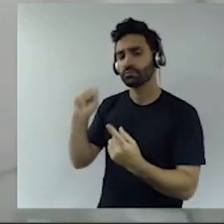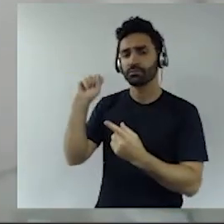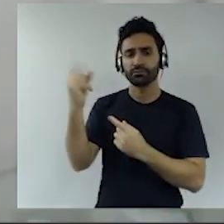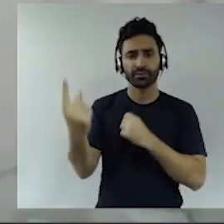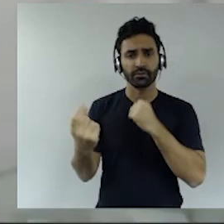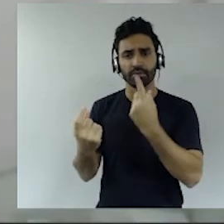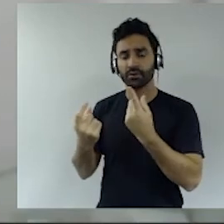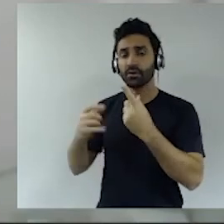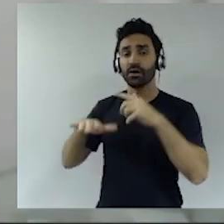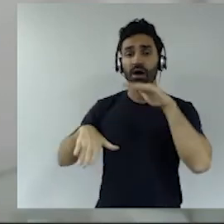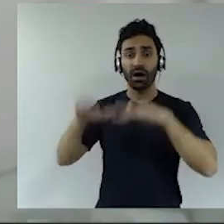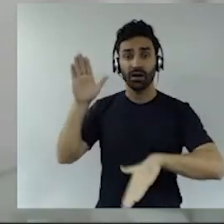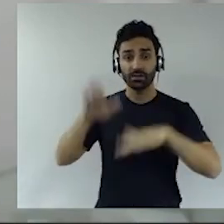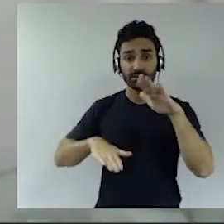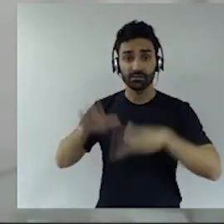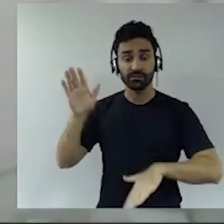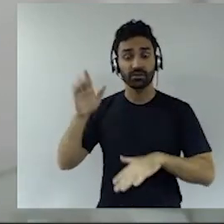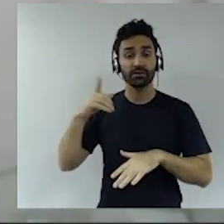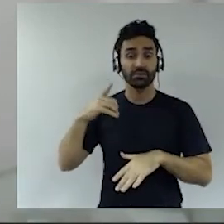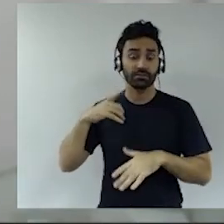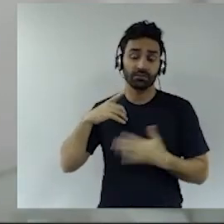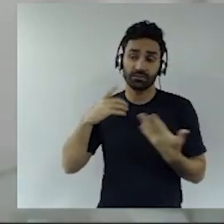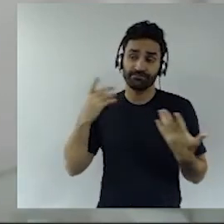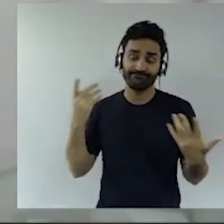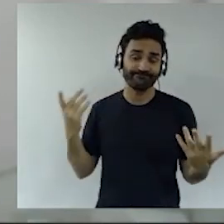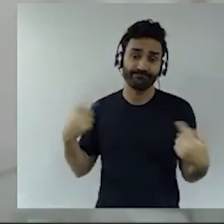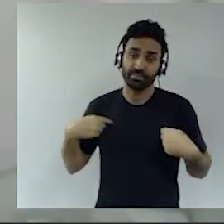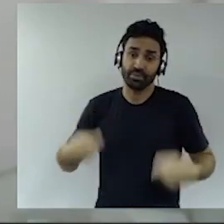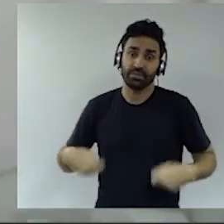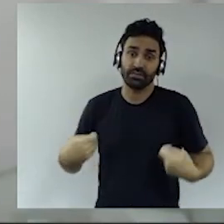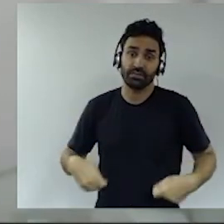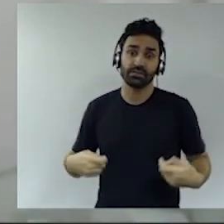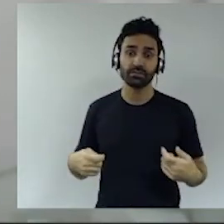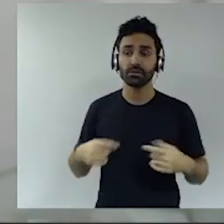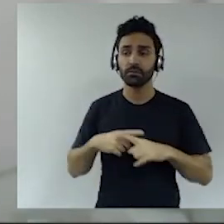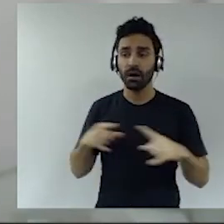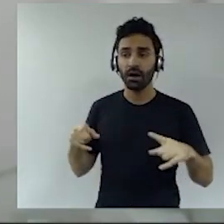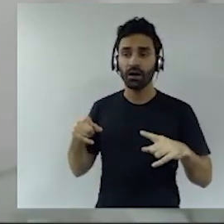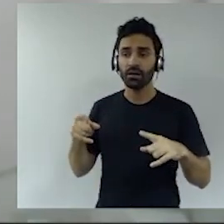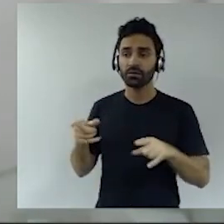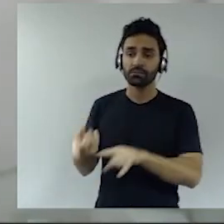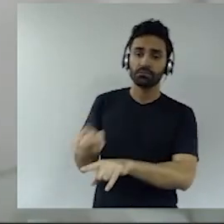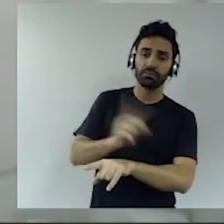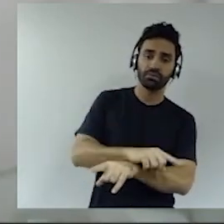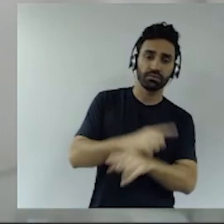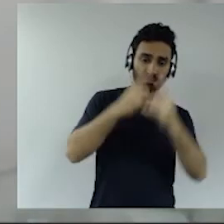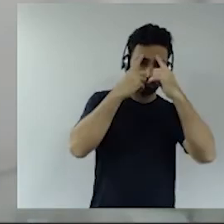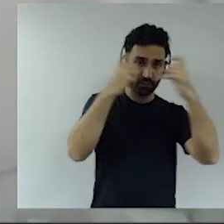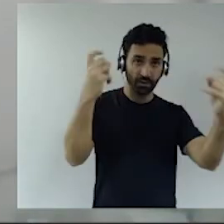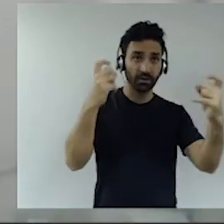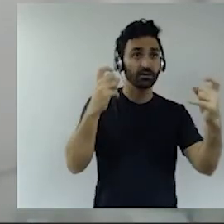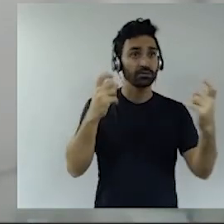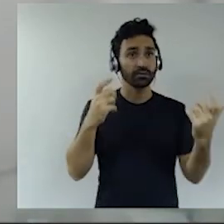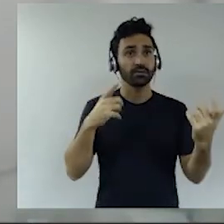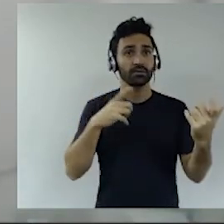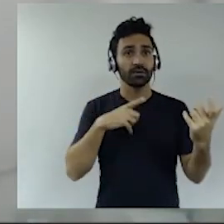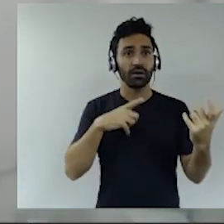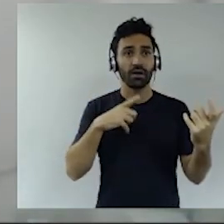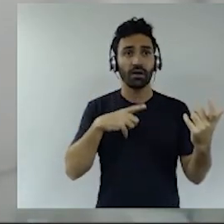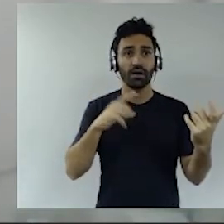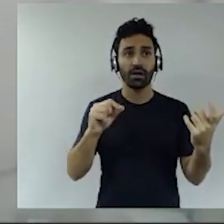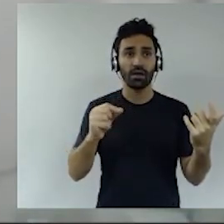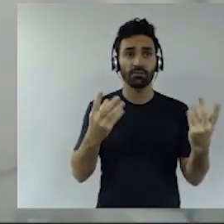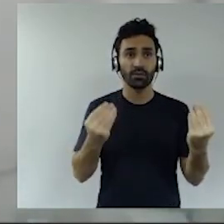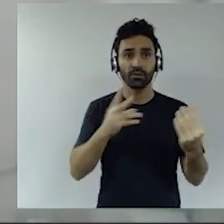impossível e necessária, diz Ferraioli, a violência imposta por meio da pena é sempre programada, consciente,